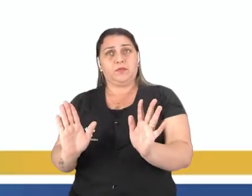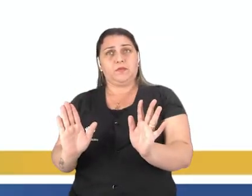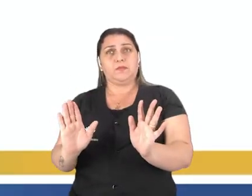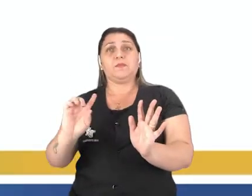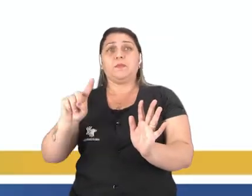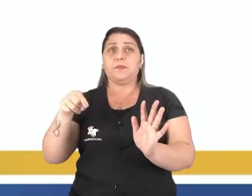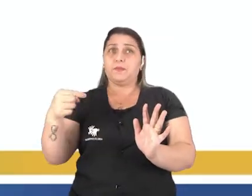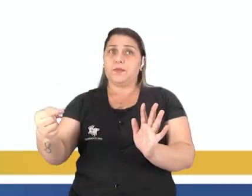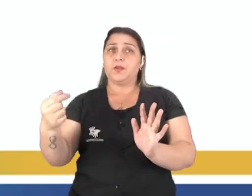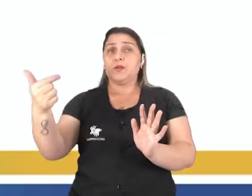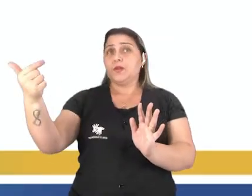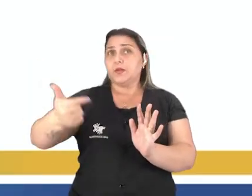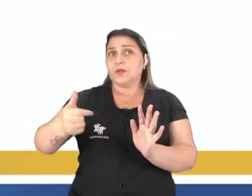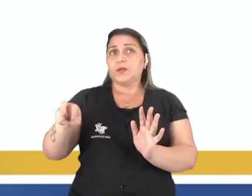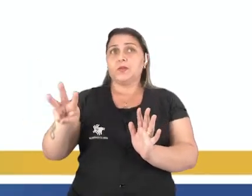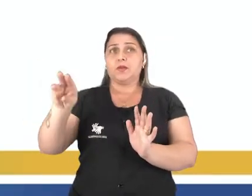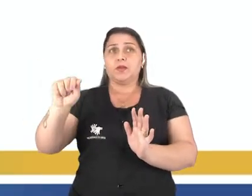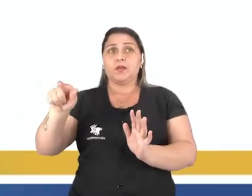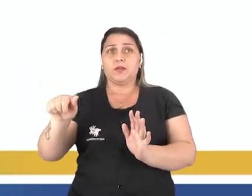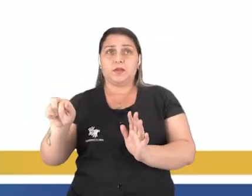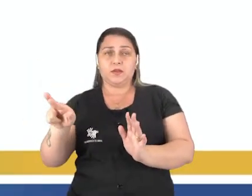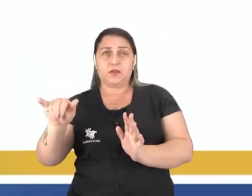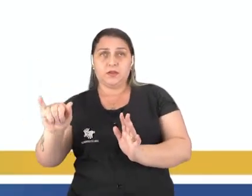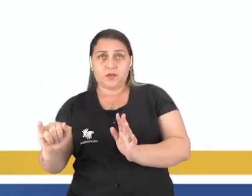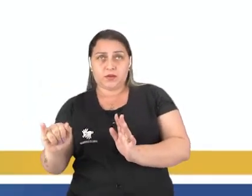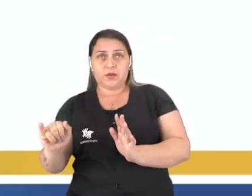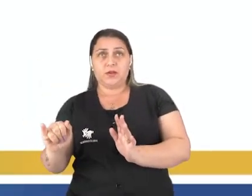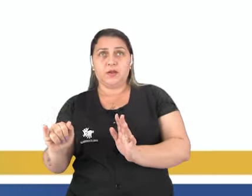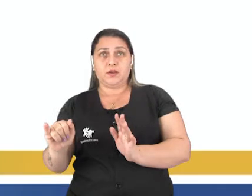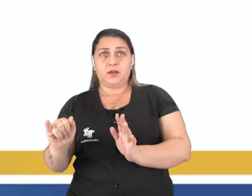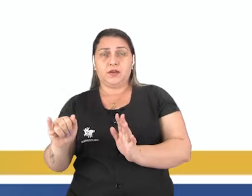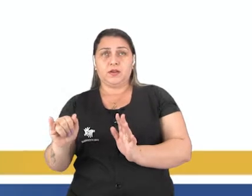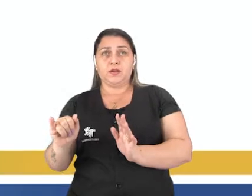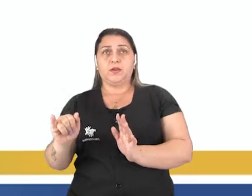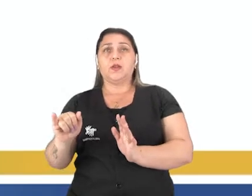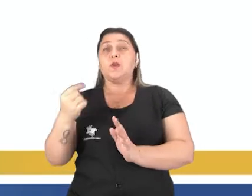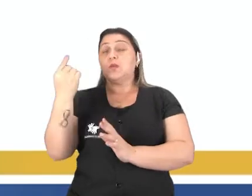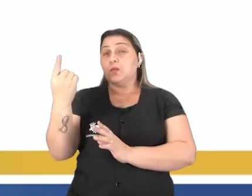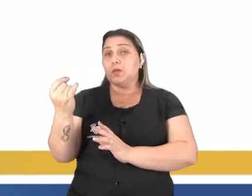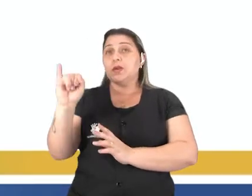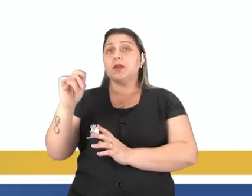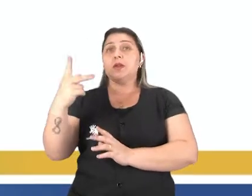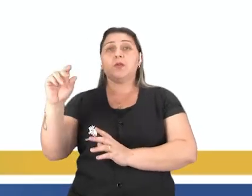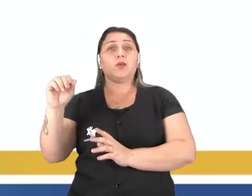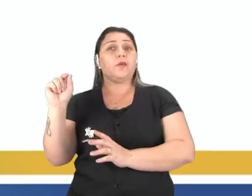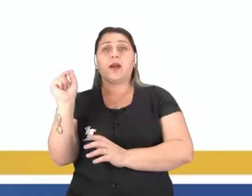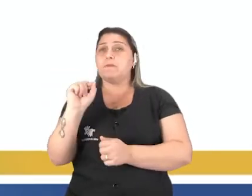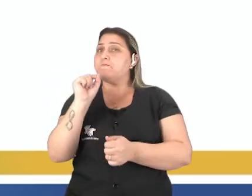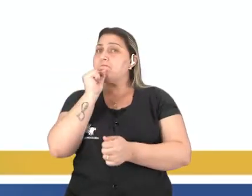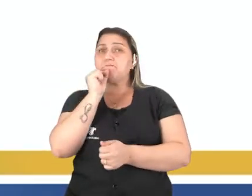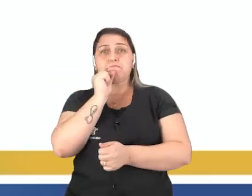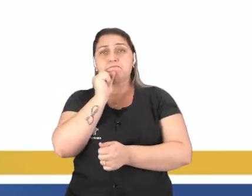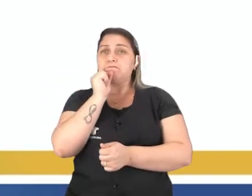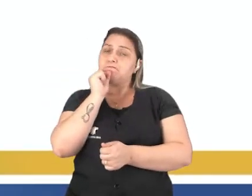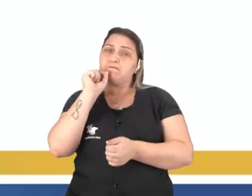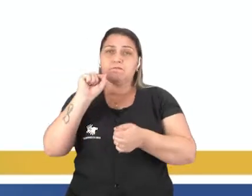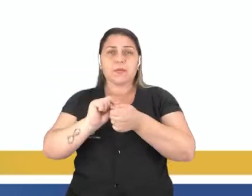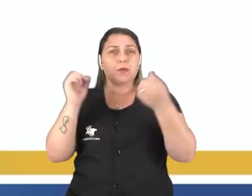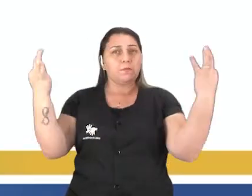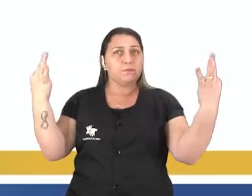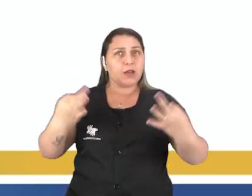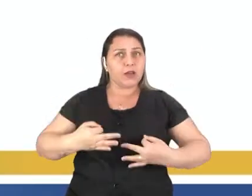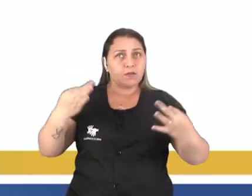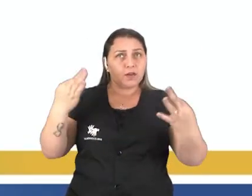Logo após o segundo wazari. O wazari é um ippon que não foi realizado com perfeição,